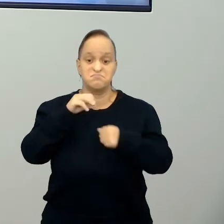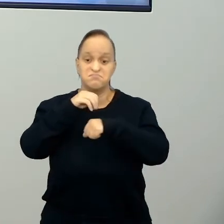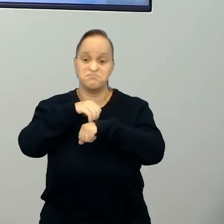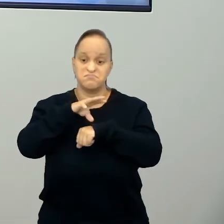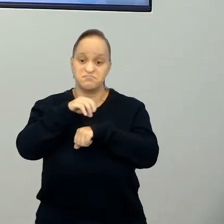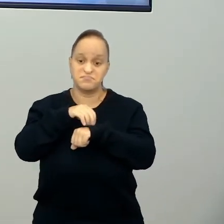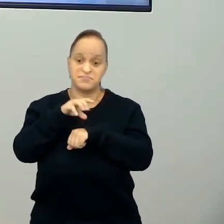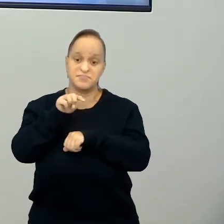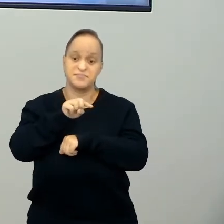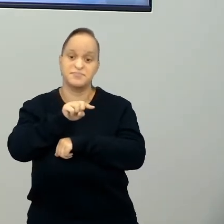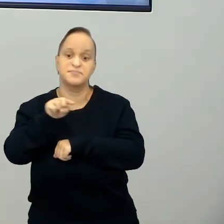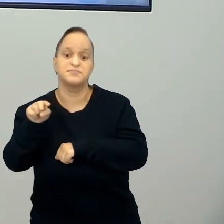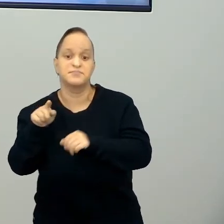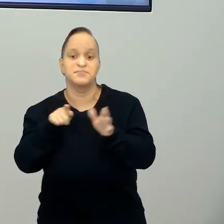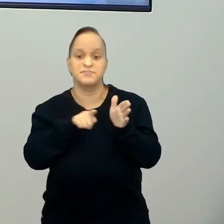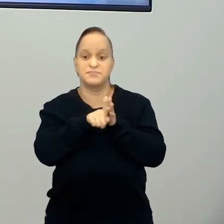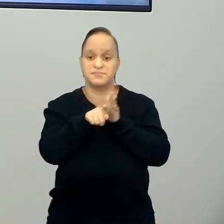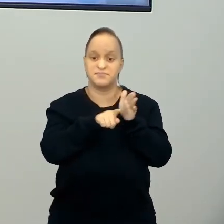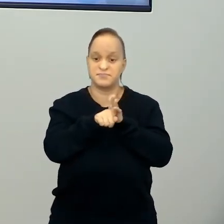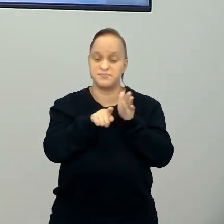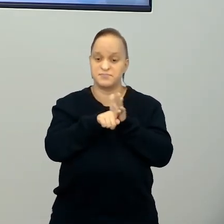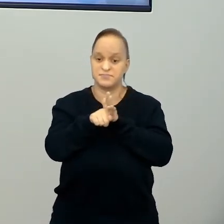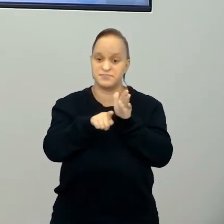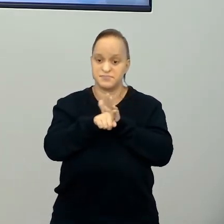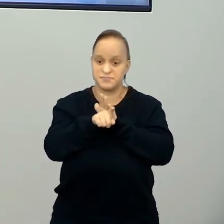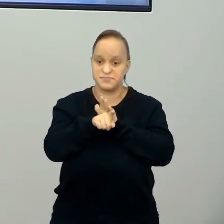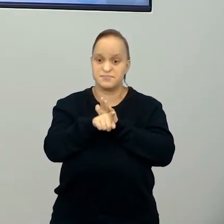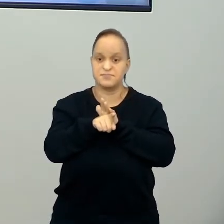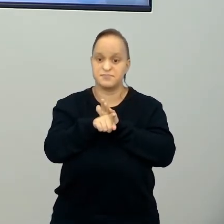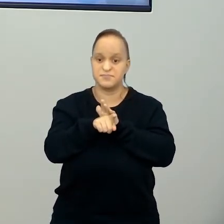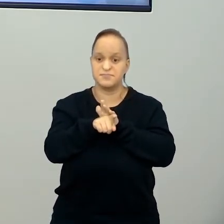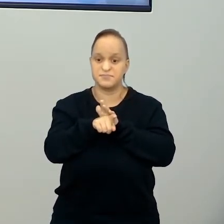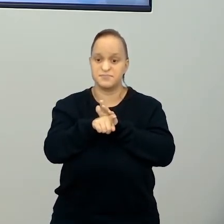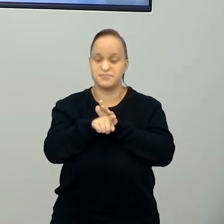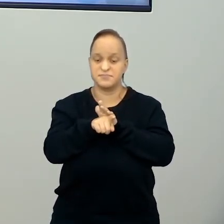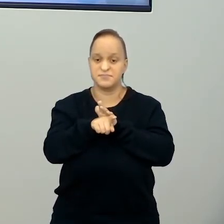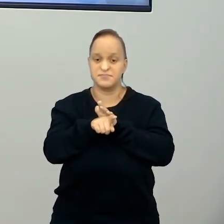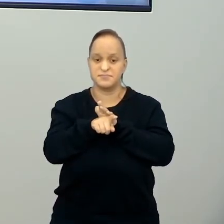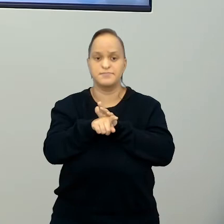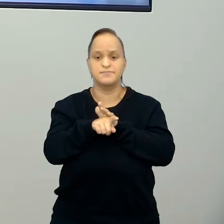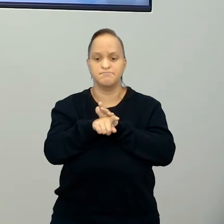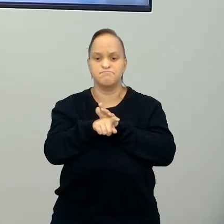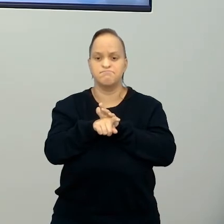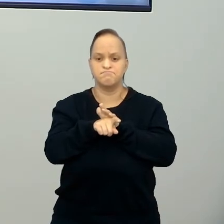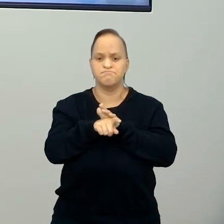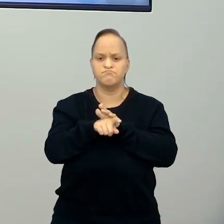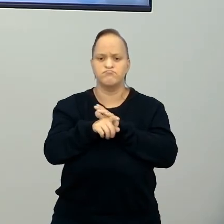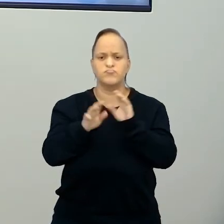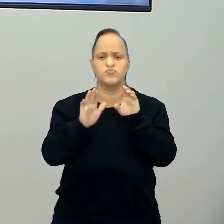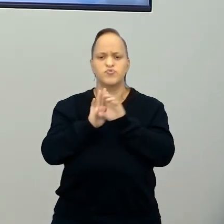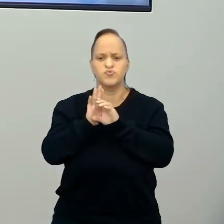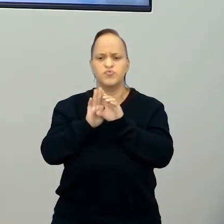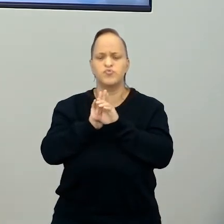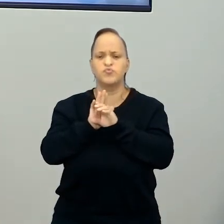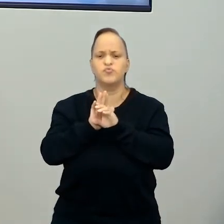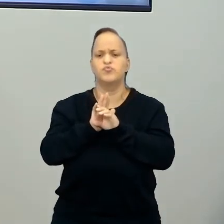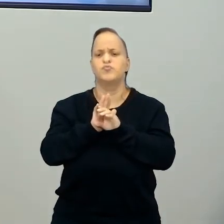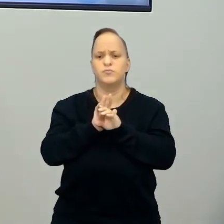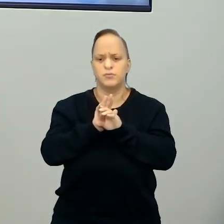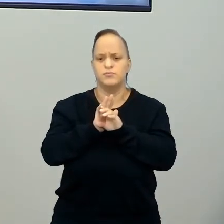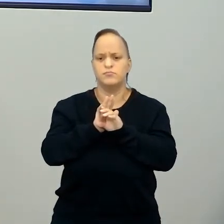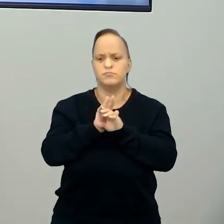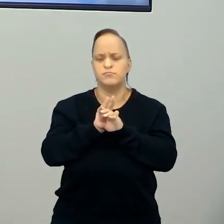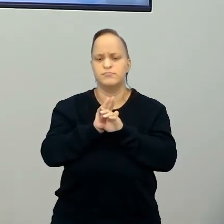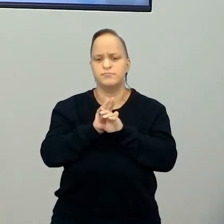uma pesquisa sobre o que é alteridade, para que a gente possa cada vez mais entender esse conceito, que se relaciona bastante também com aquilo que a gente já fala